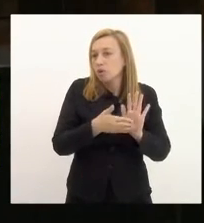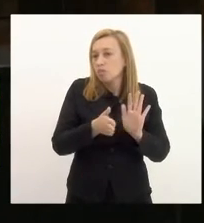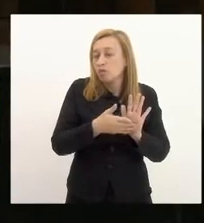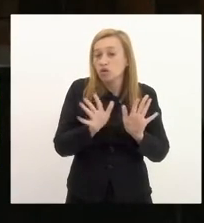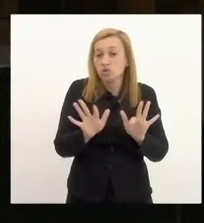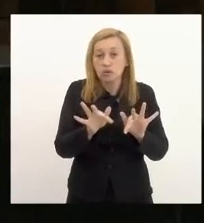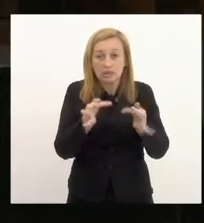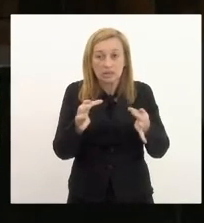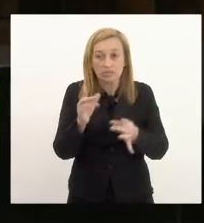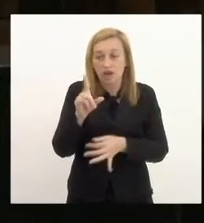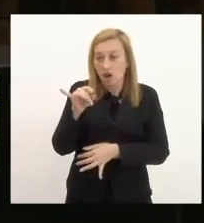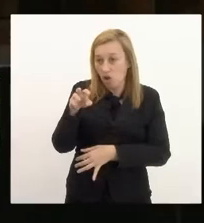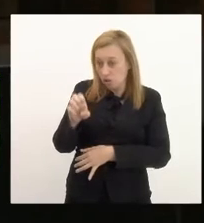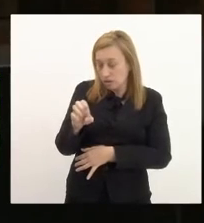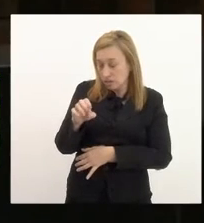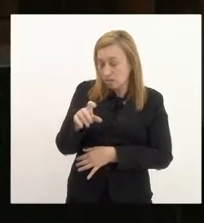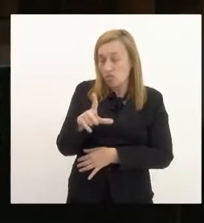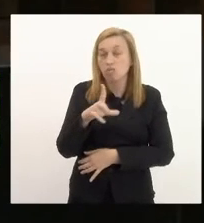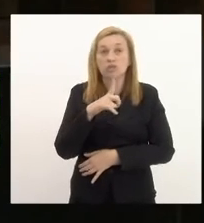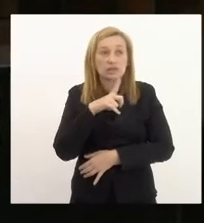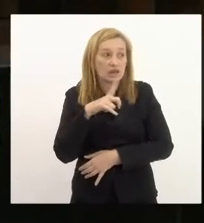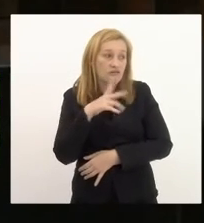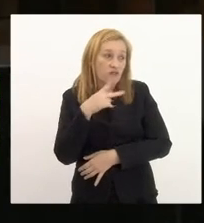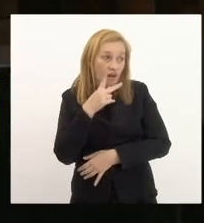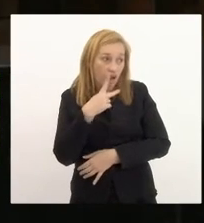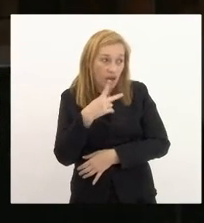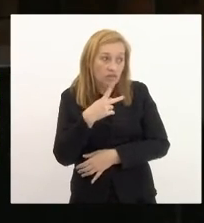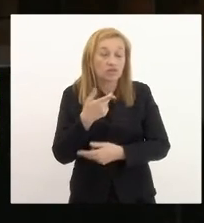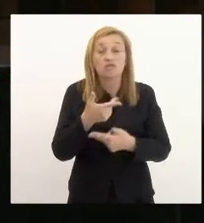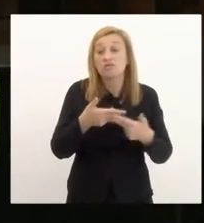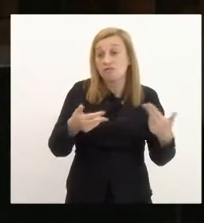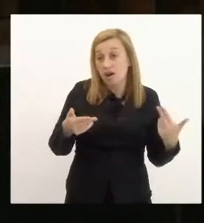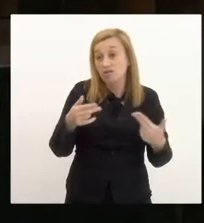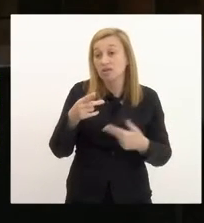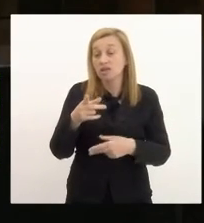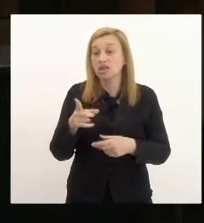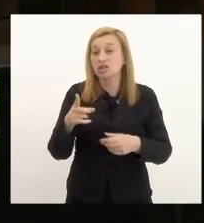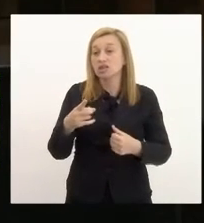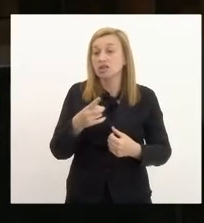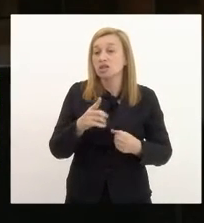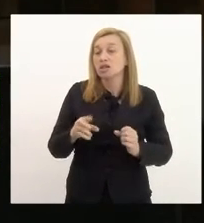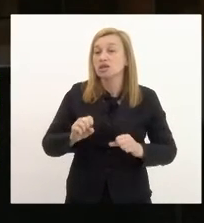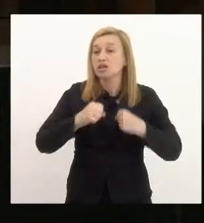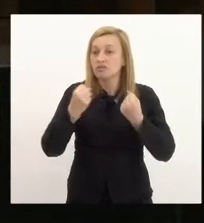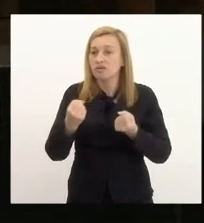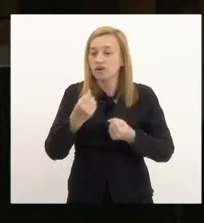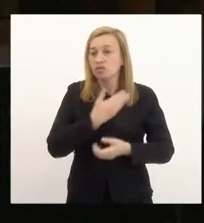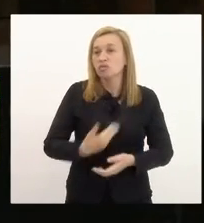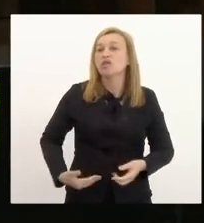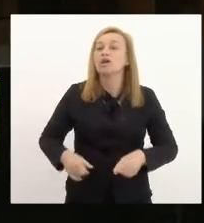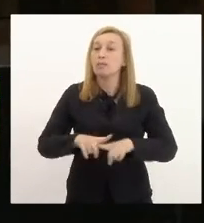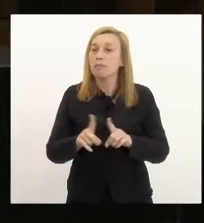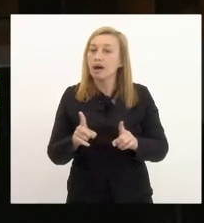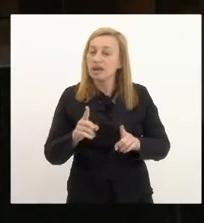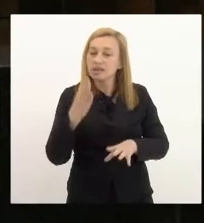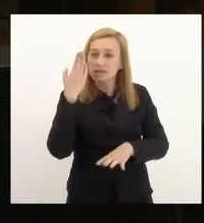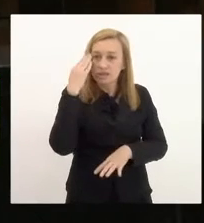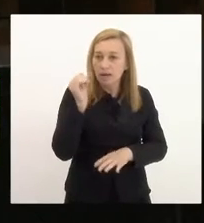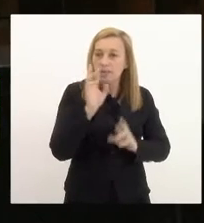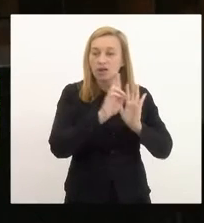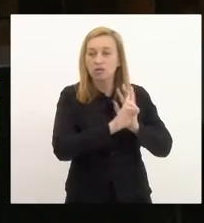simples calote como se tem insinuado Muitos daqueles que defendem o governo aqui mas de apurar com